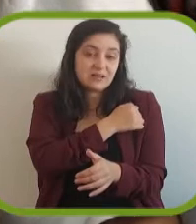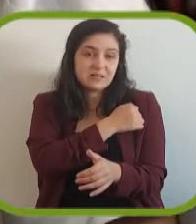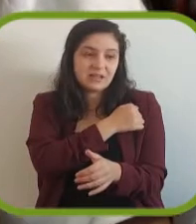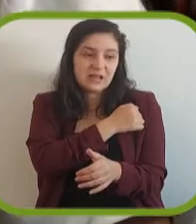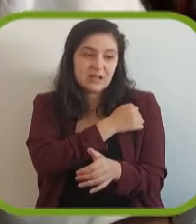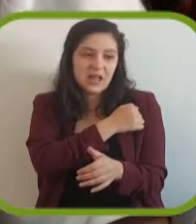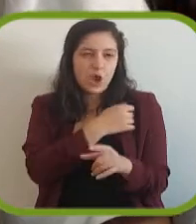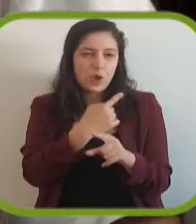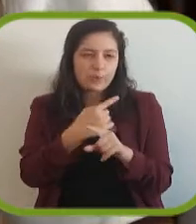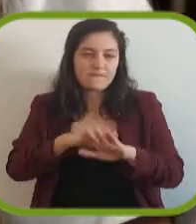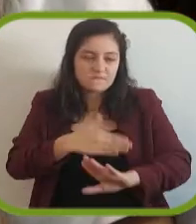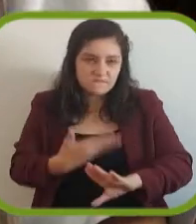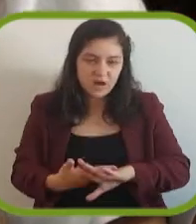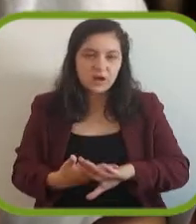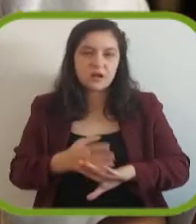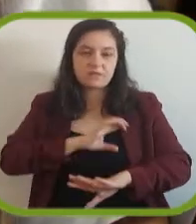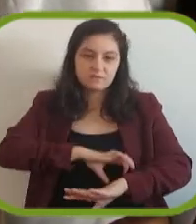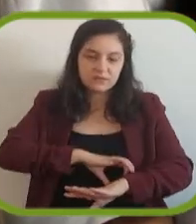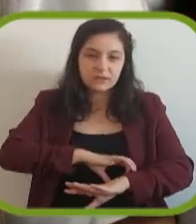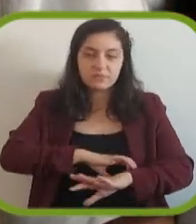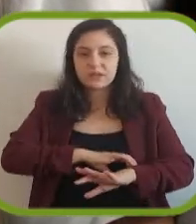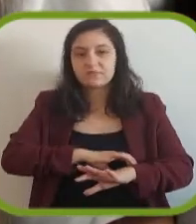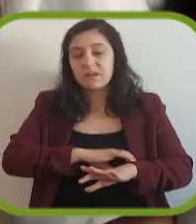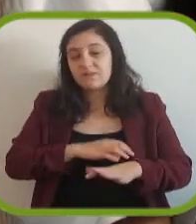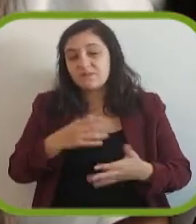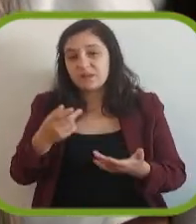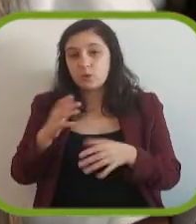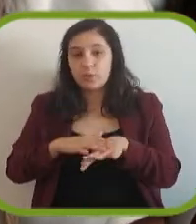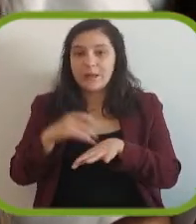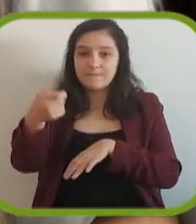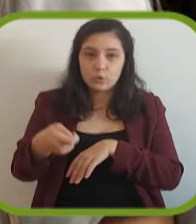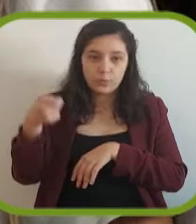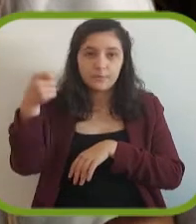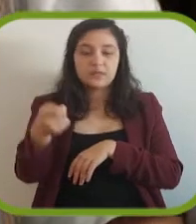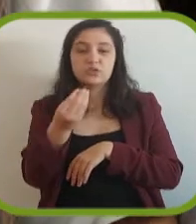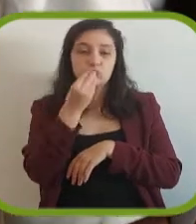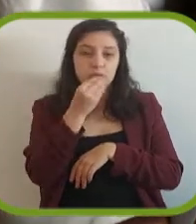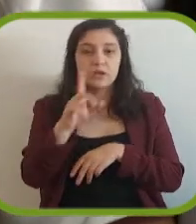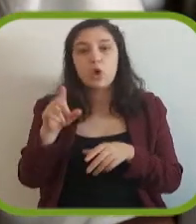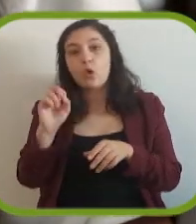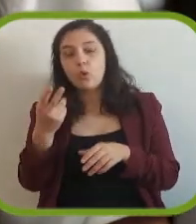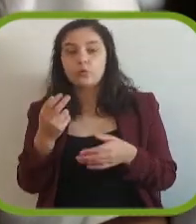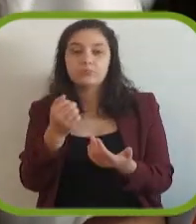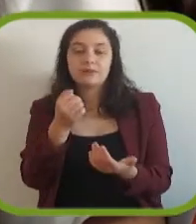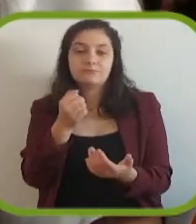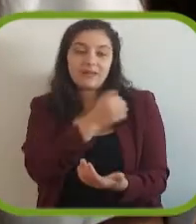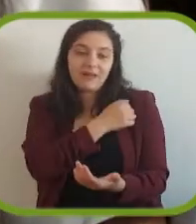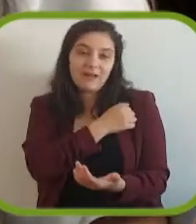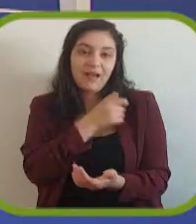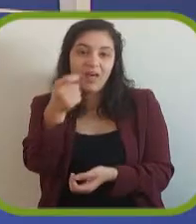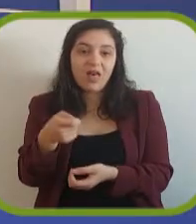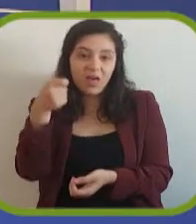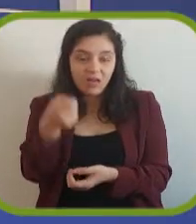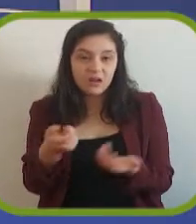residência é um peso extra para as carteiras das famílias, seja por terem de pagar propinas ou alimentação ou uma casa